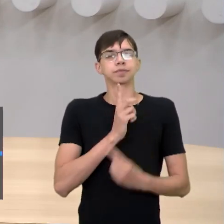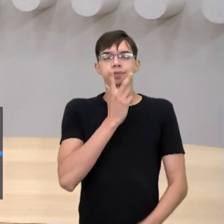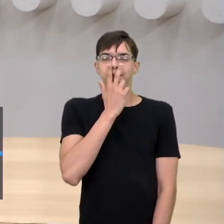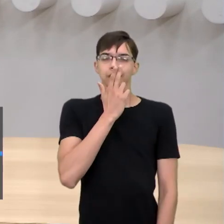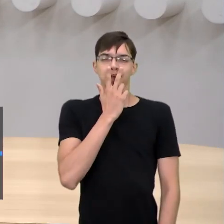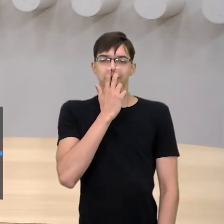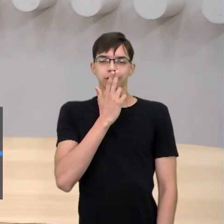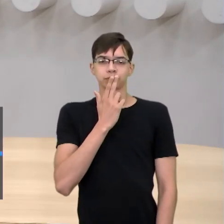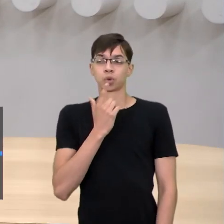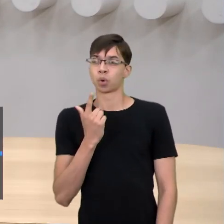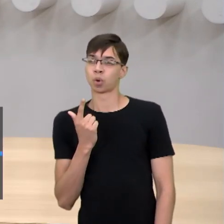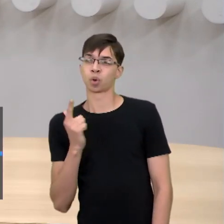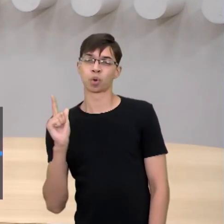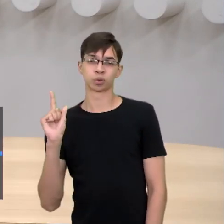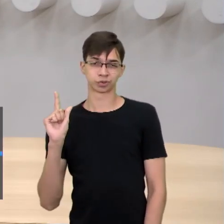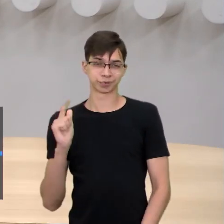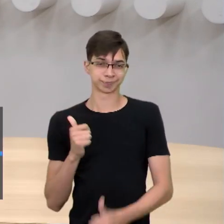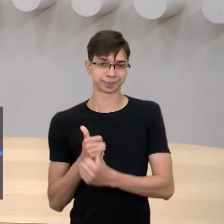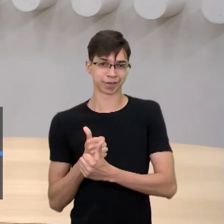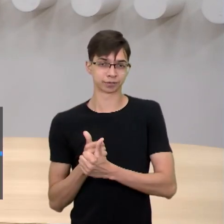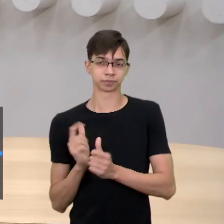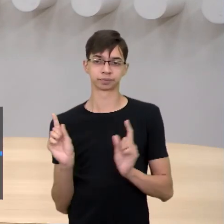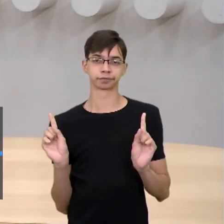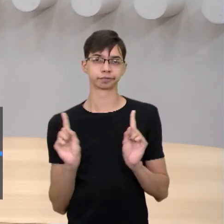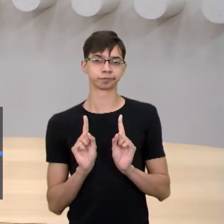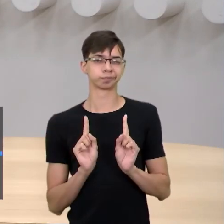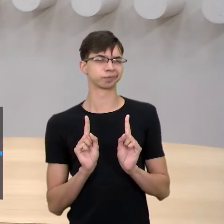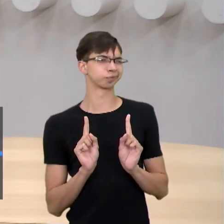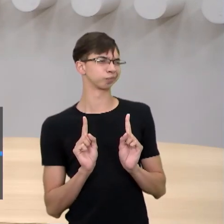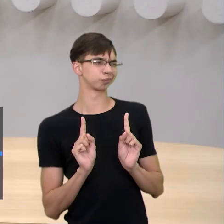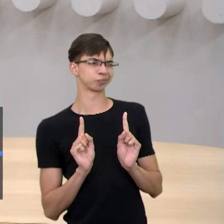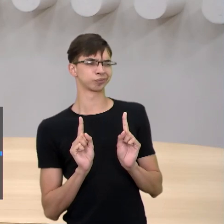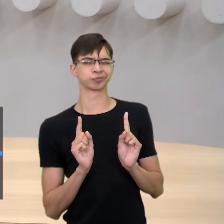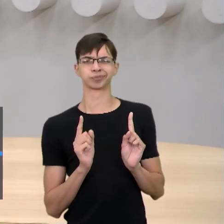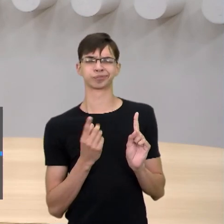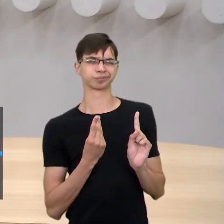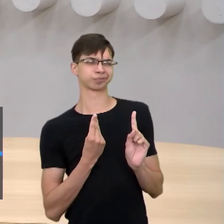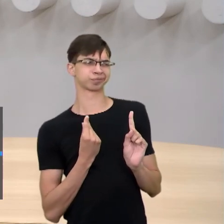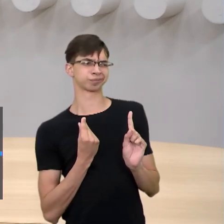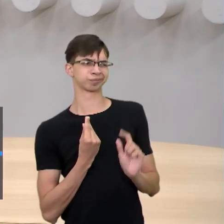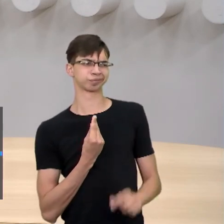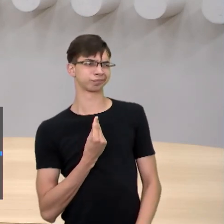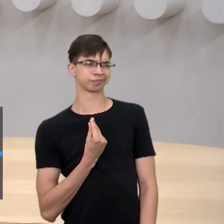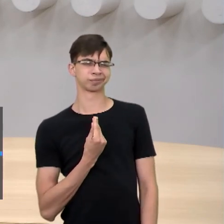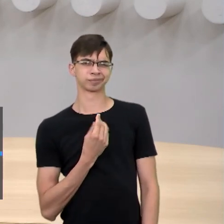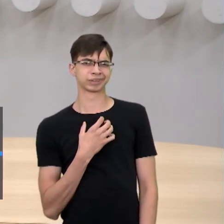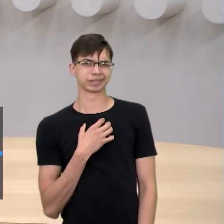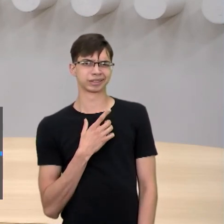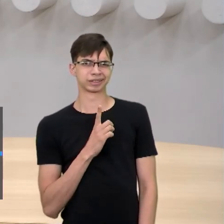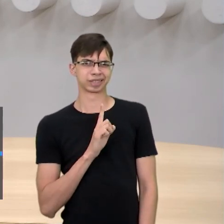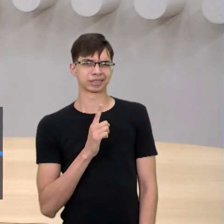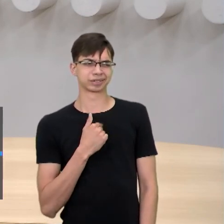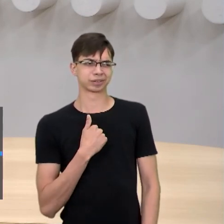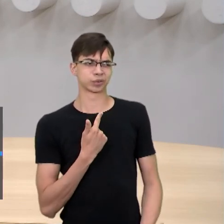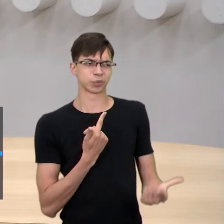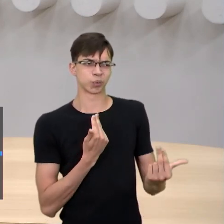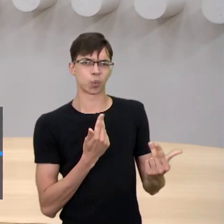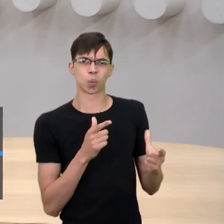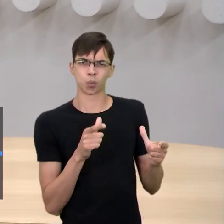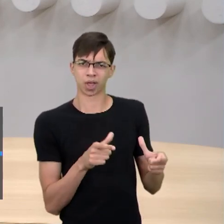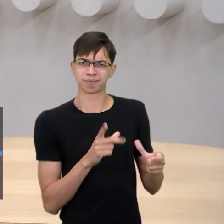seu lado que vai falar, cara, mas eu não me sinto assim. E eu tô no mesmo lugar que você. Mas é muito por causa dessa noção